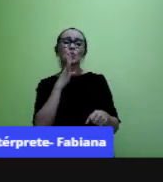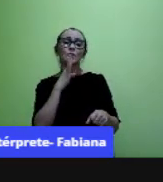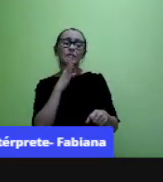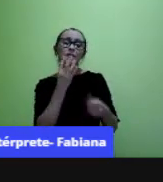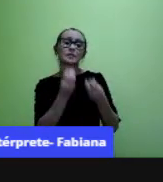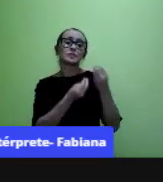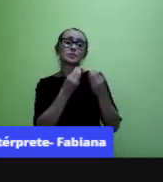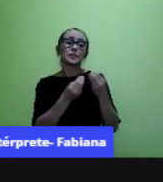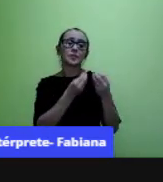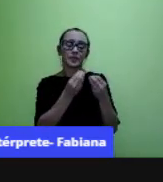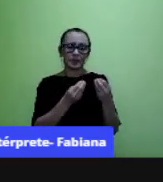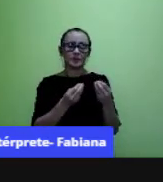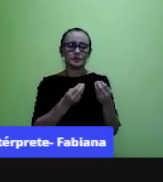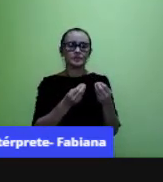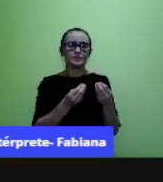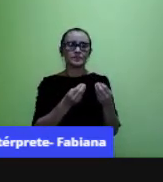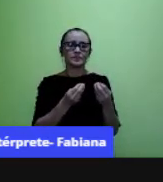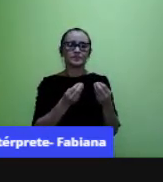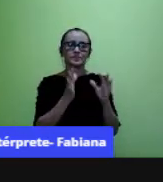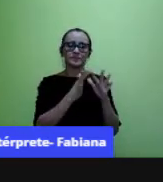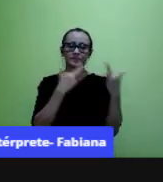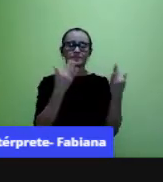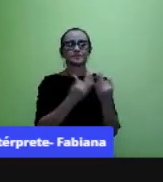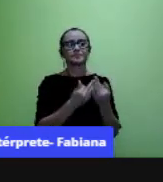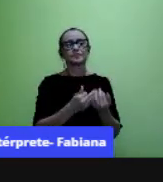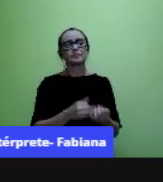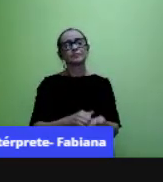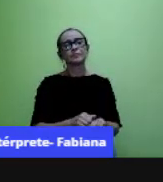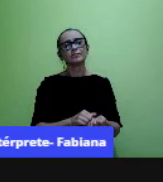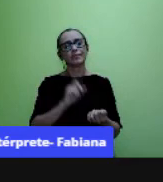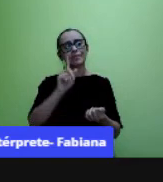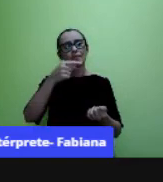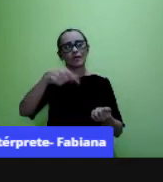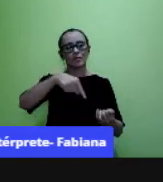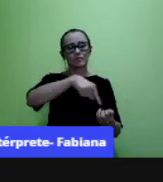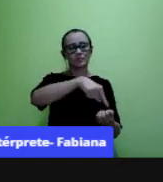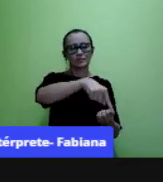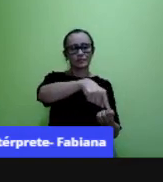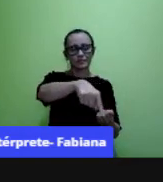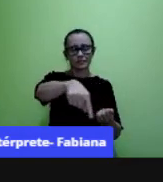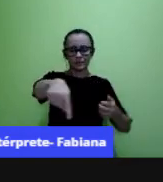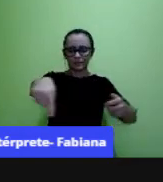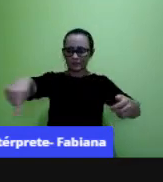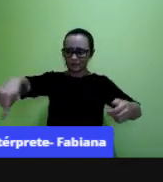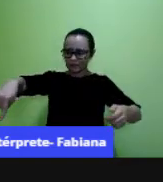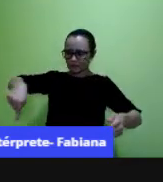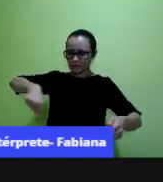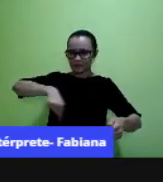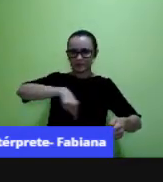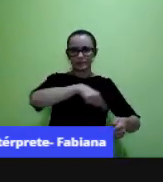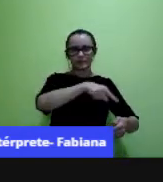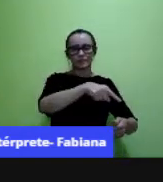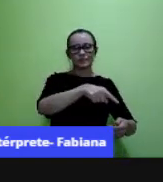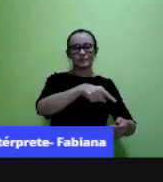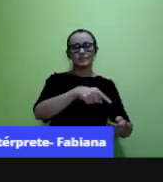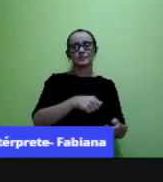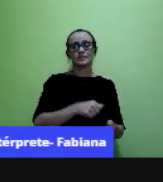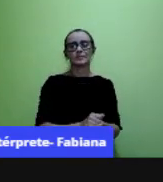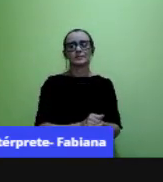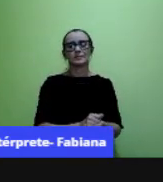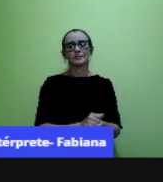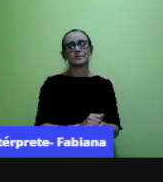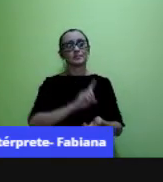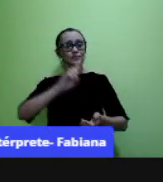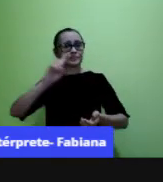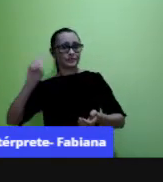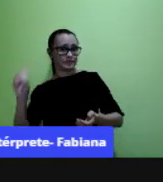E o próximo, a mesma coisa, desenhe um círculo no chão e peça para essa criança ir para um lado, ir para o outro. Você já pode começar a usar aí